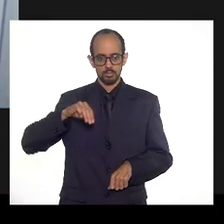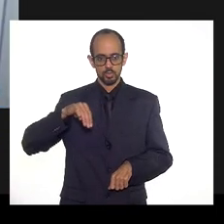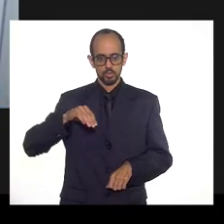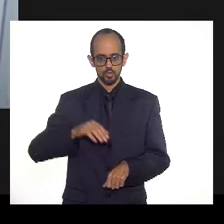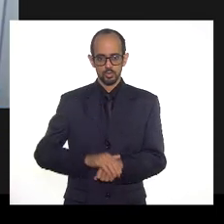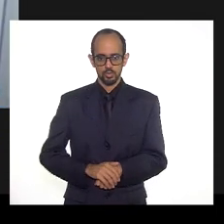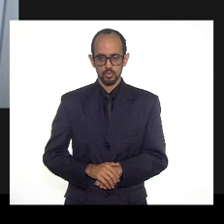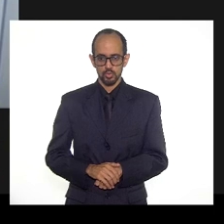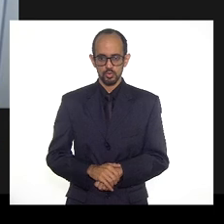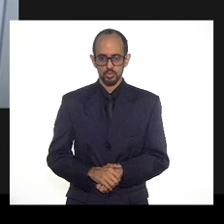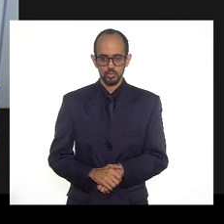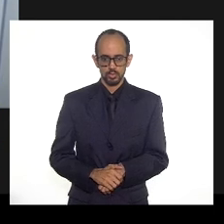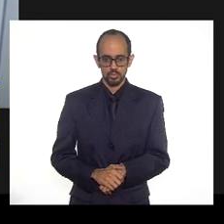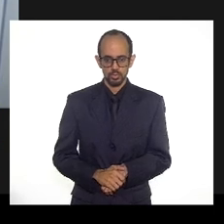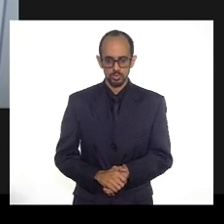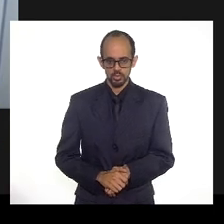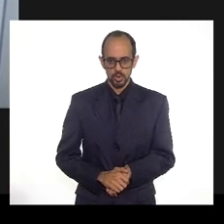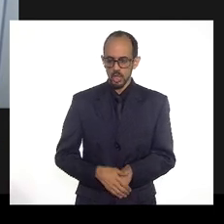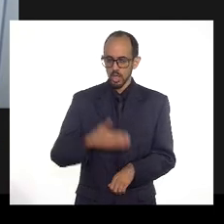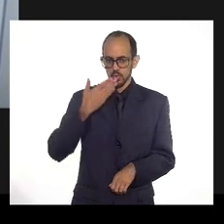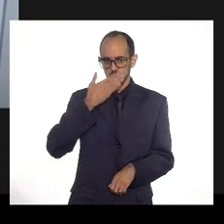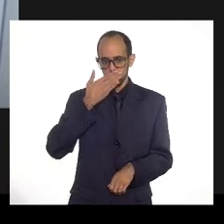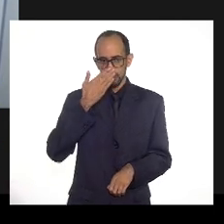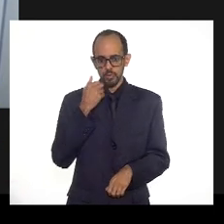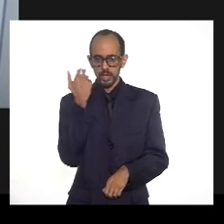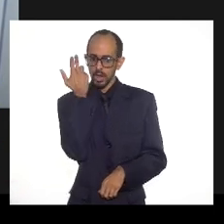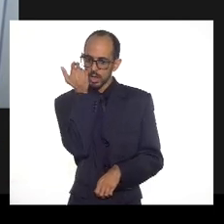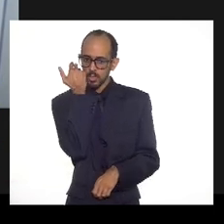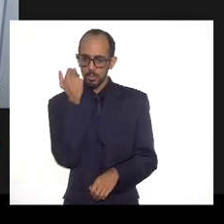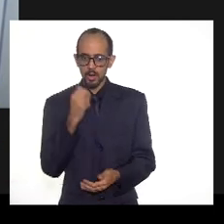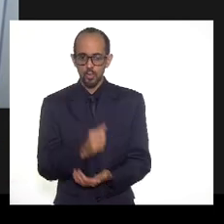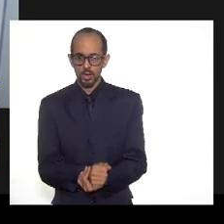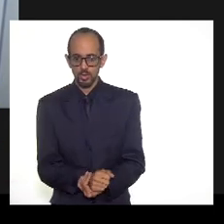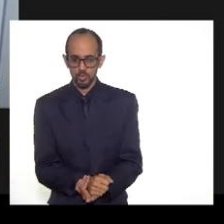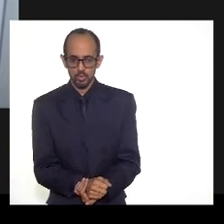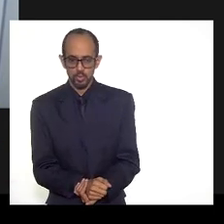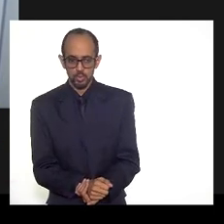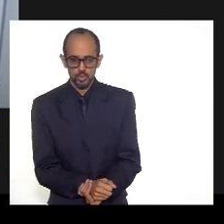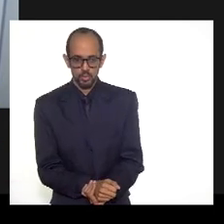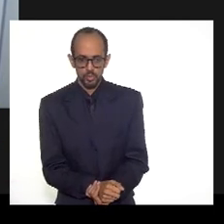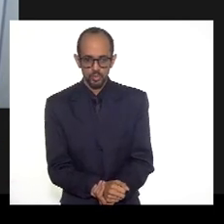regimental. Eu não estou vendo o deputado Eliomar Coelho.